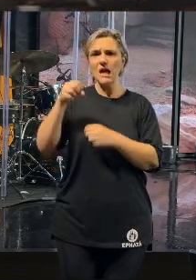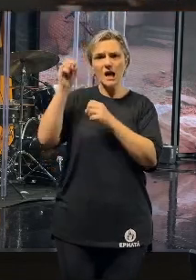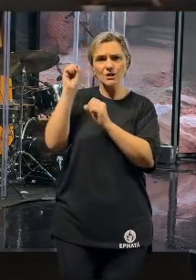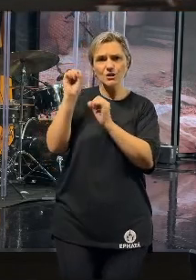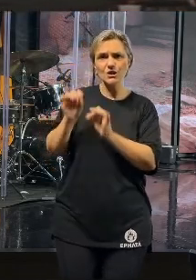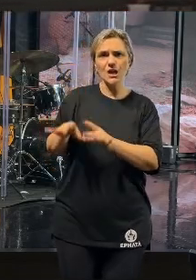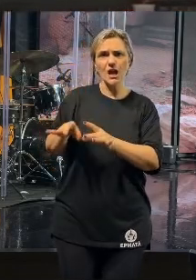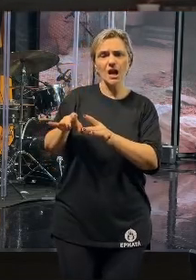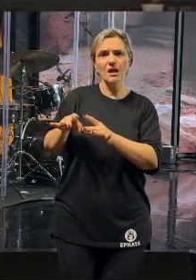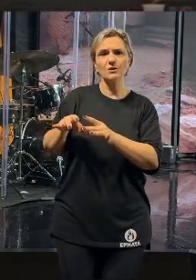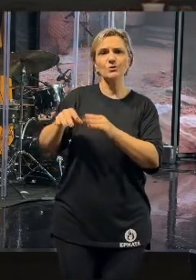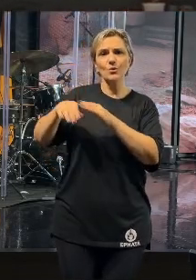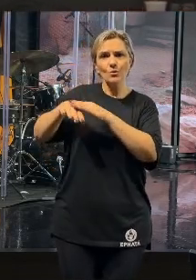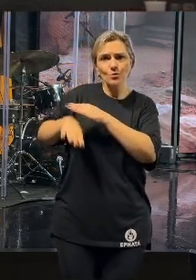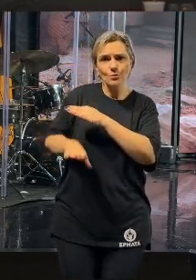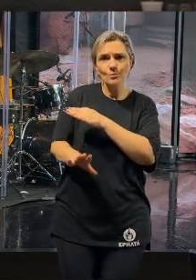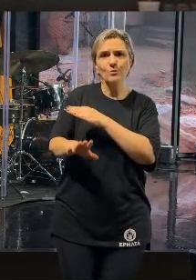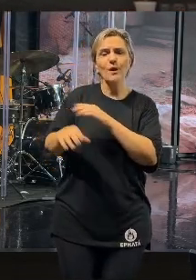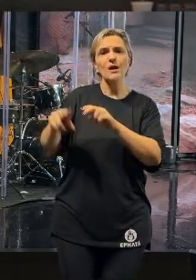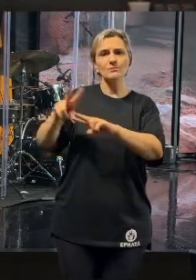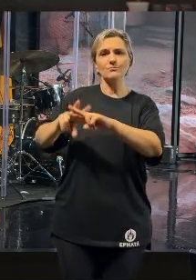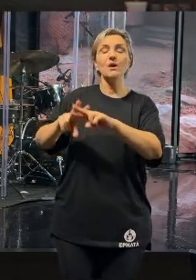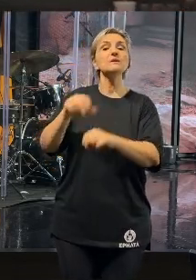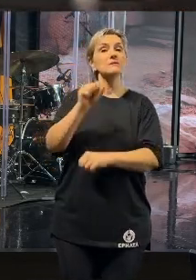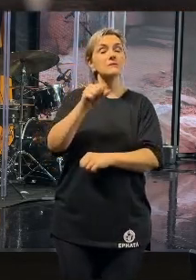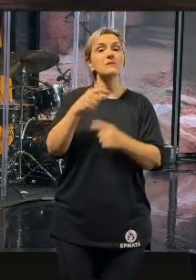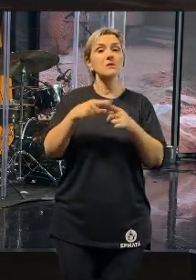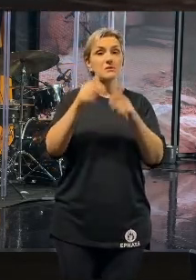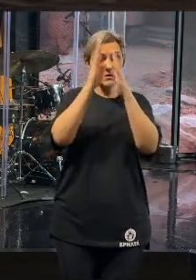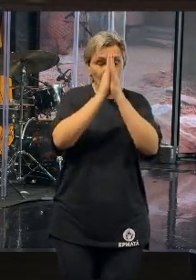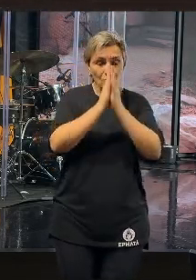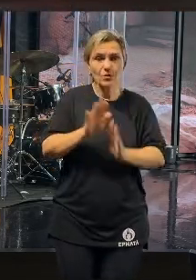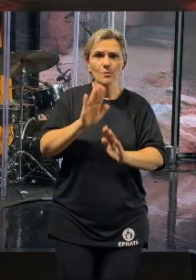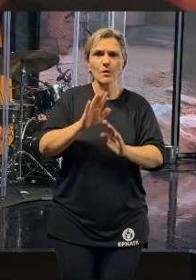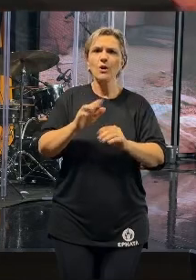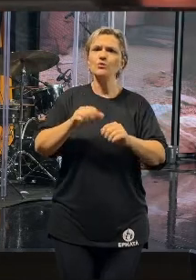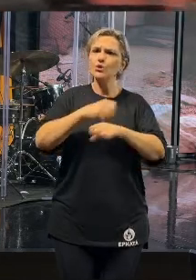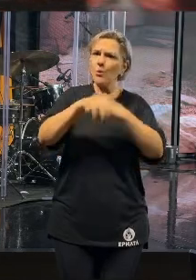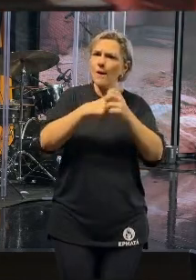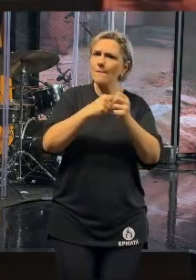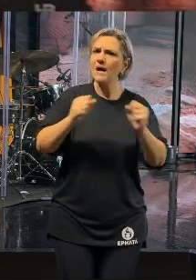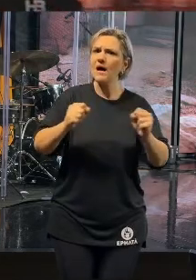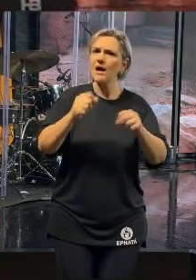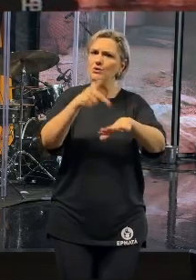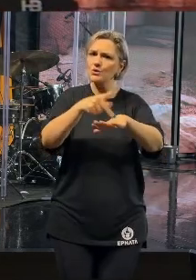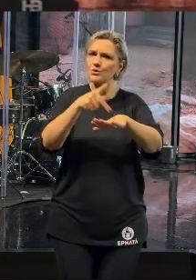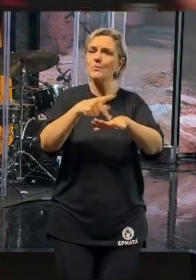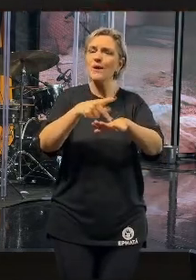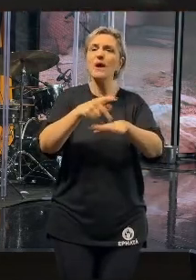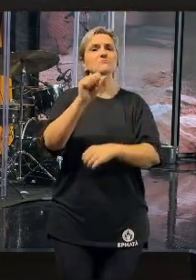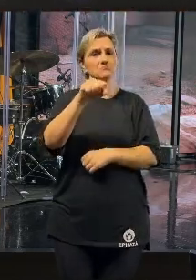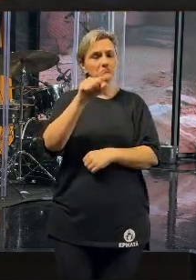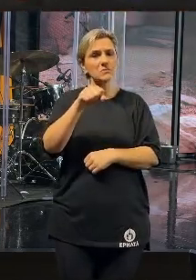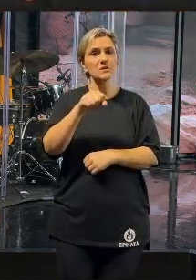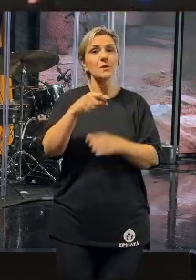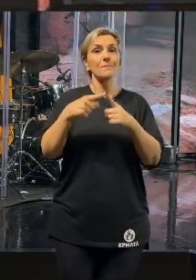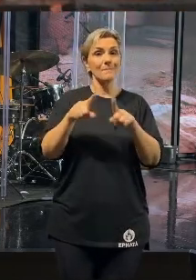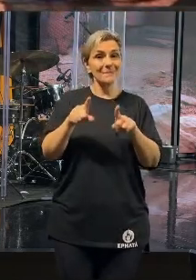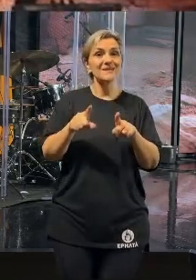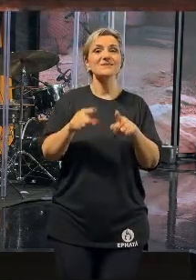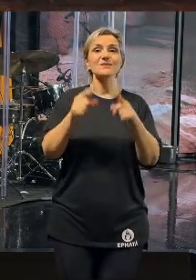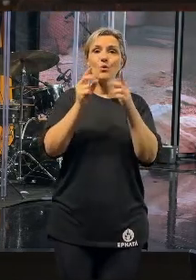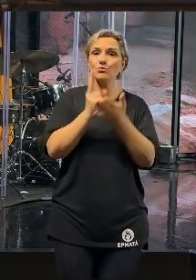cárcere interior? Sim, mas eles estavam adorando. Não tinham amarrado os seus pés, pastor? Sim, mas eles